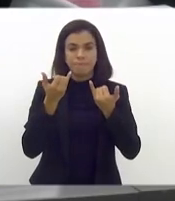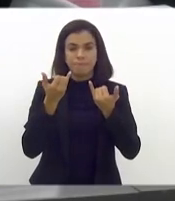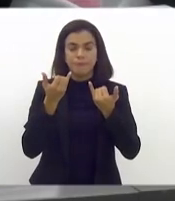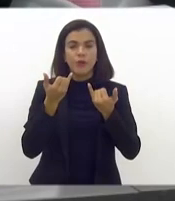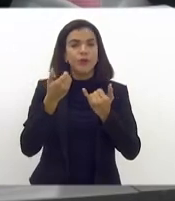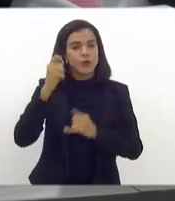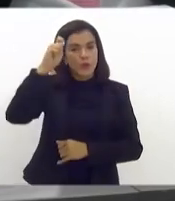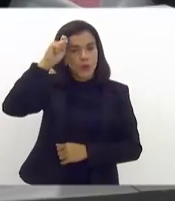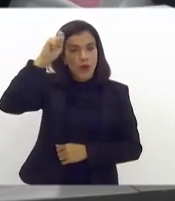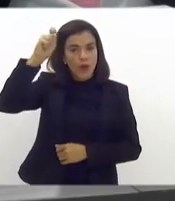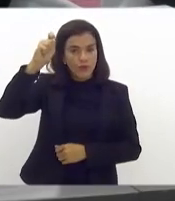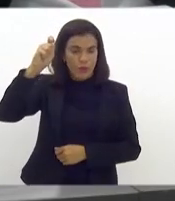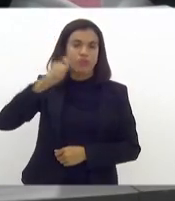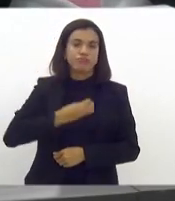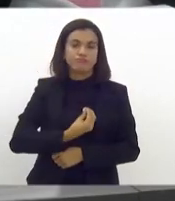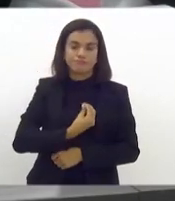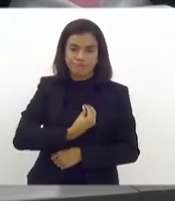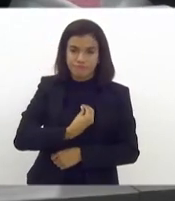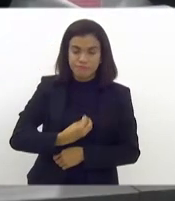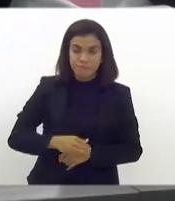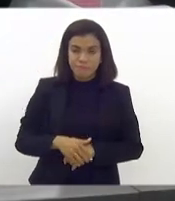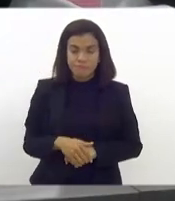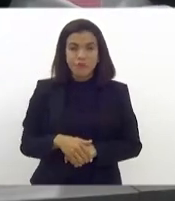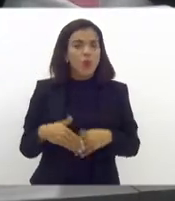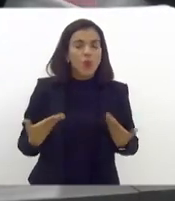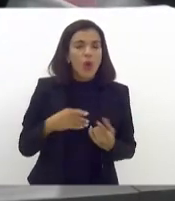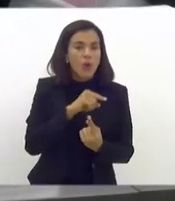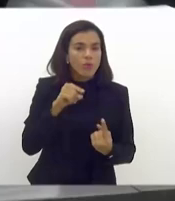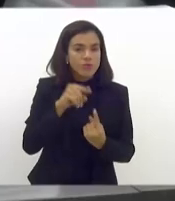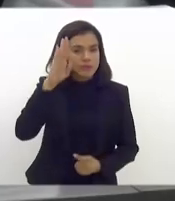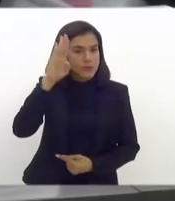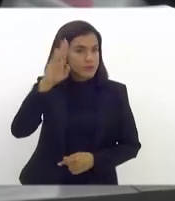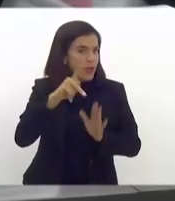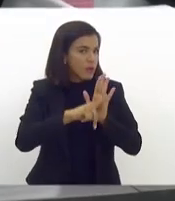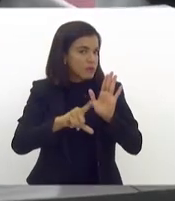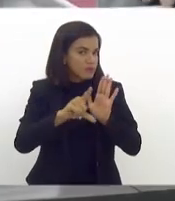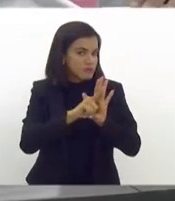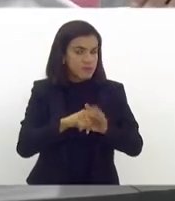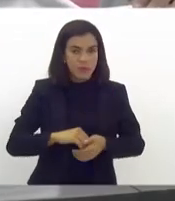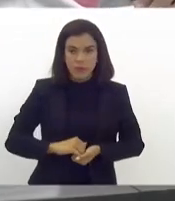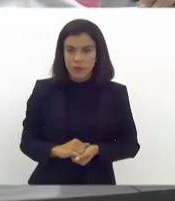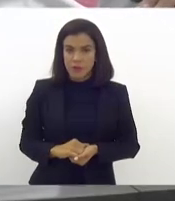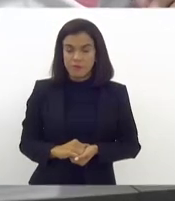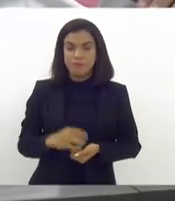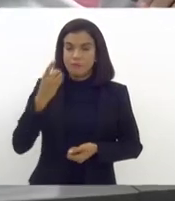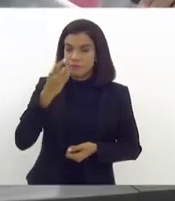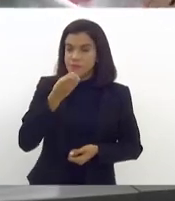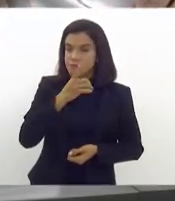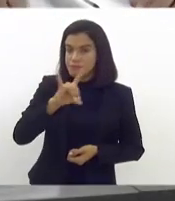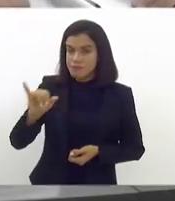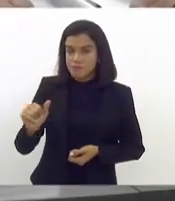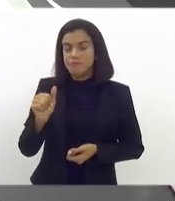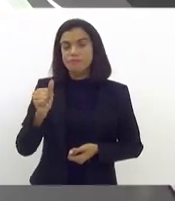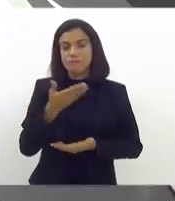do autor que está aqui presente, qual é o objetivo principal desse projeto. Deputado, bom dia,